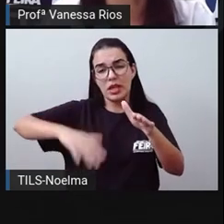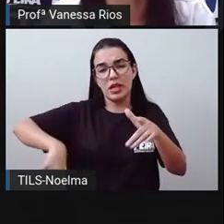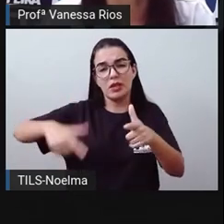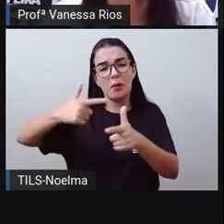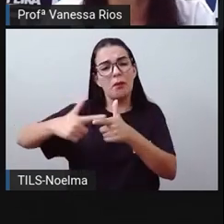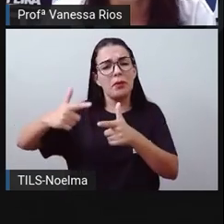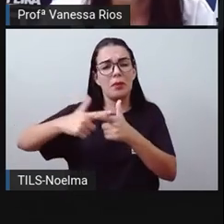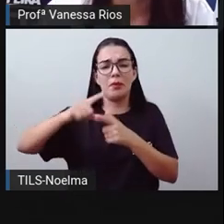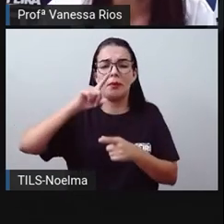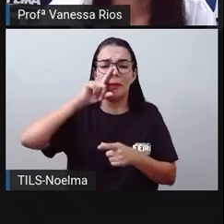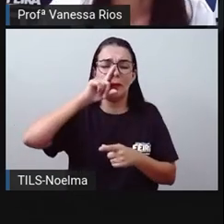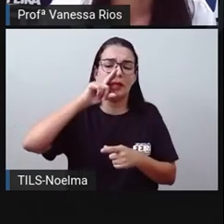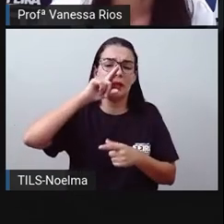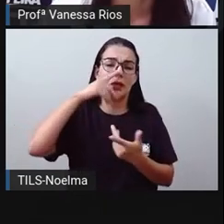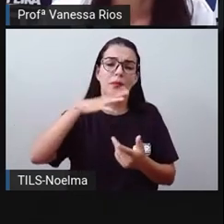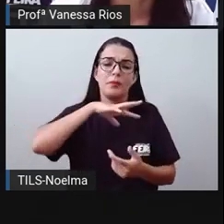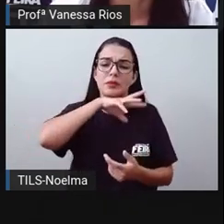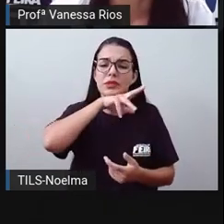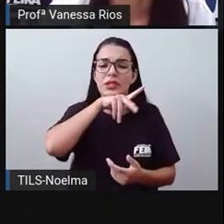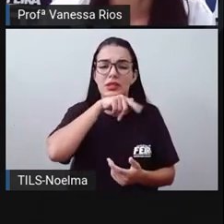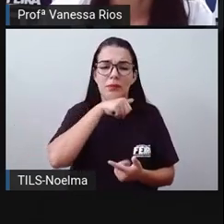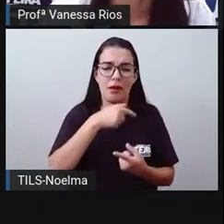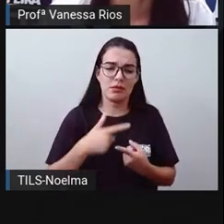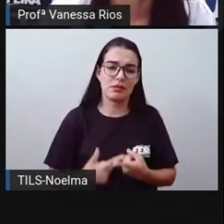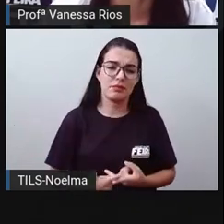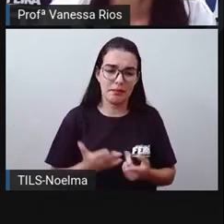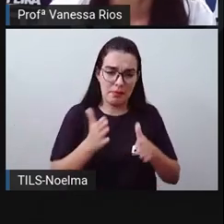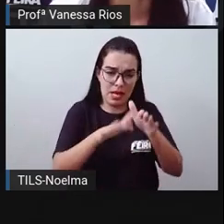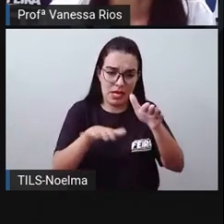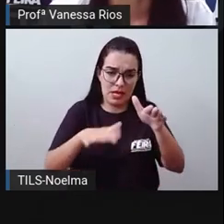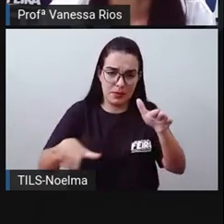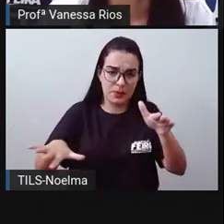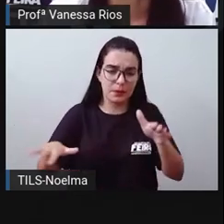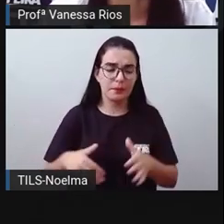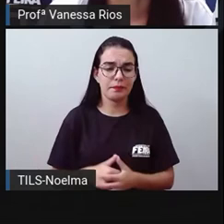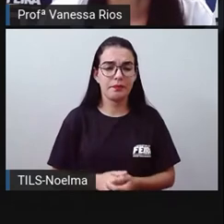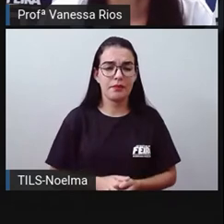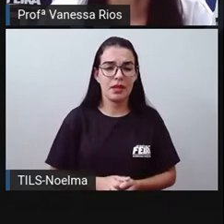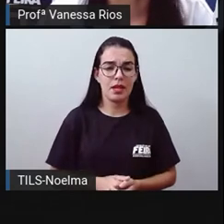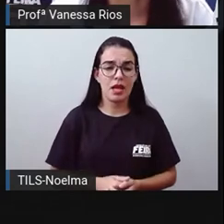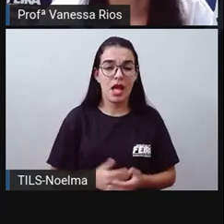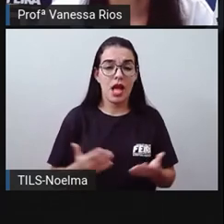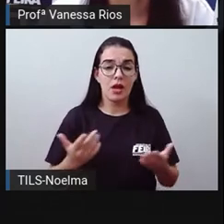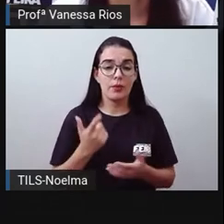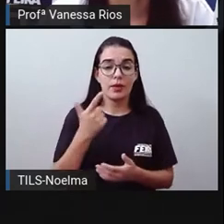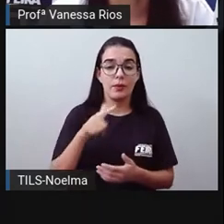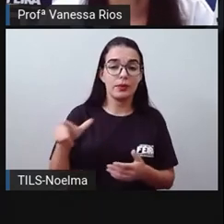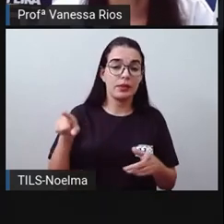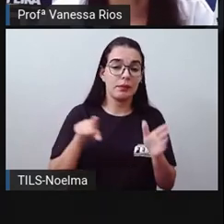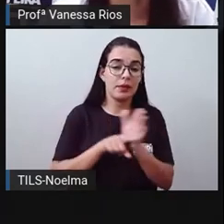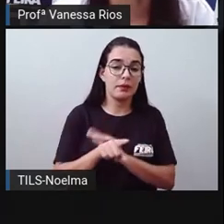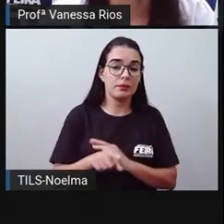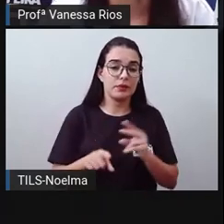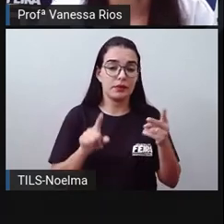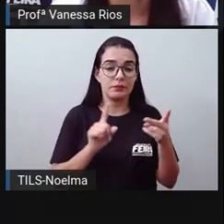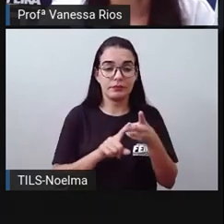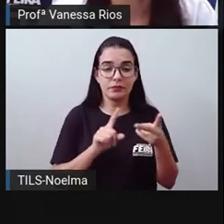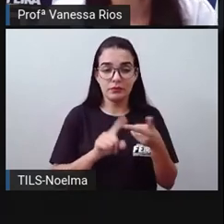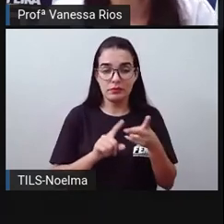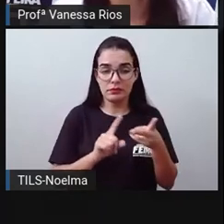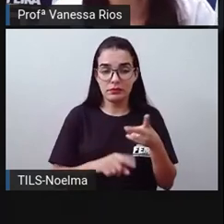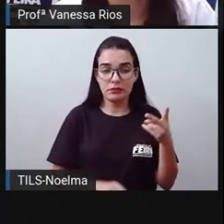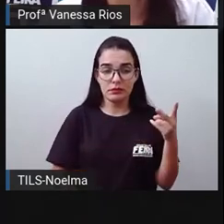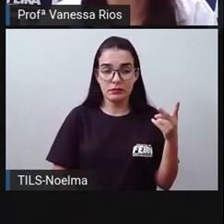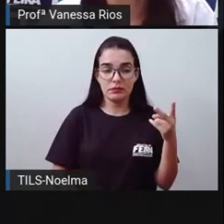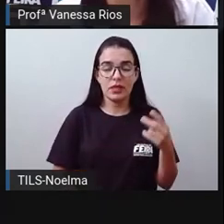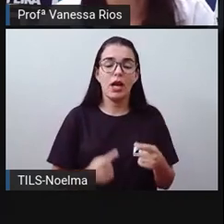de milhares de animais. E aí a Pro traz essa pergunta para a gente já ir pensando, porque o